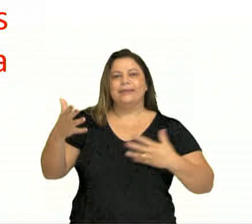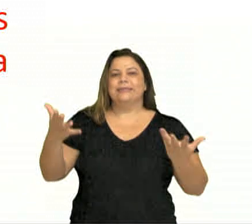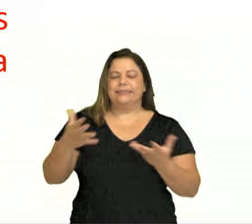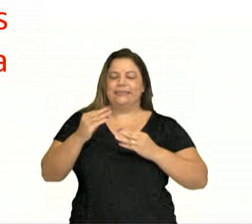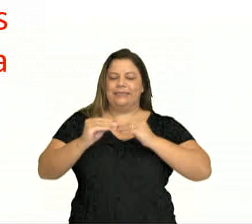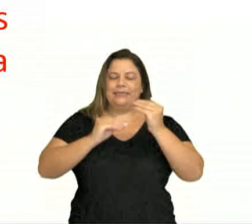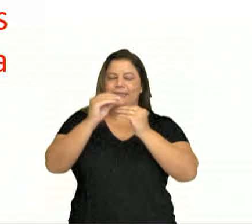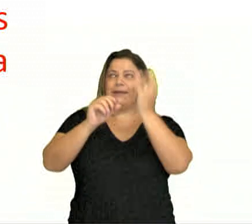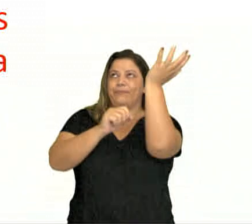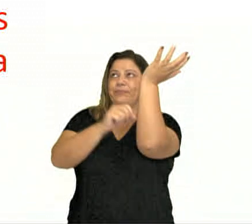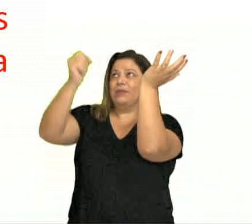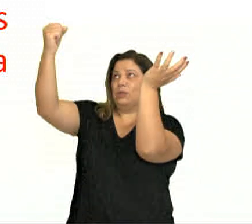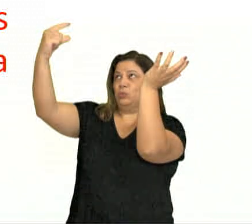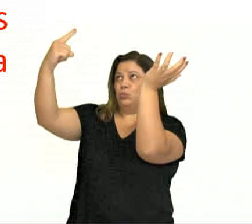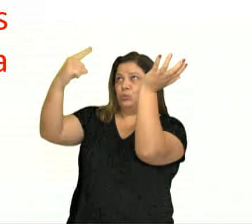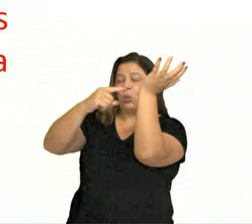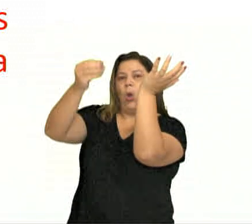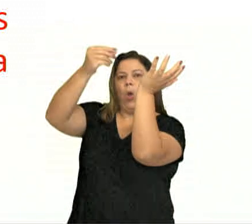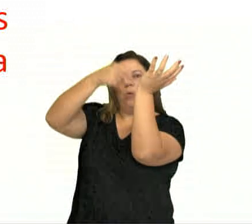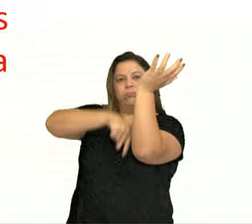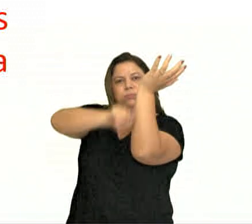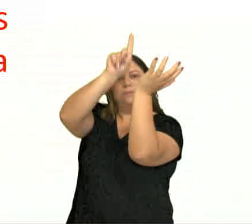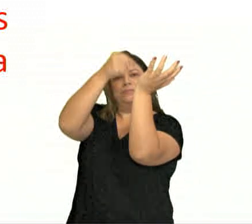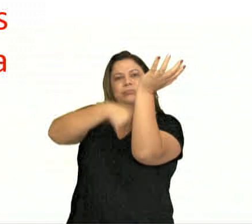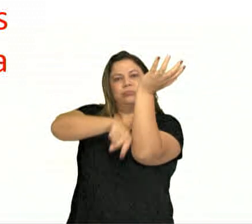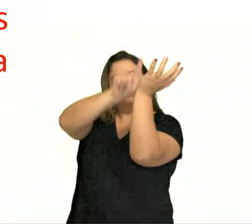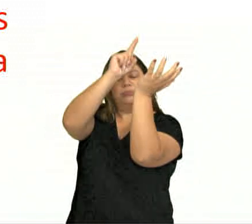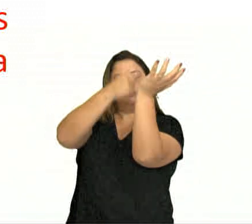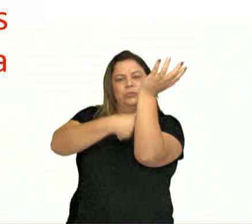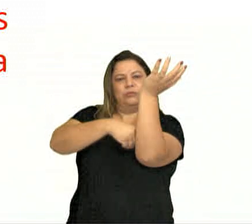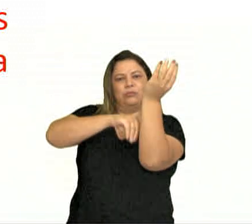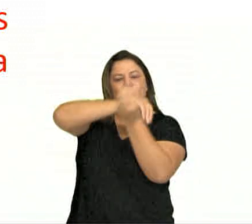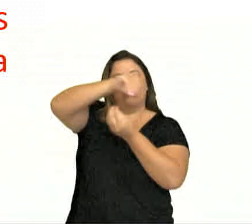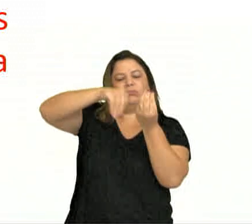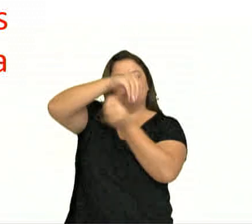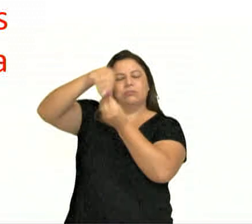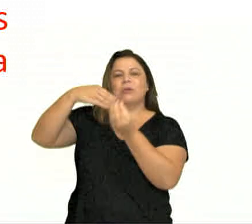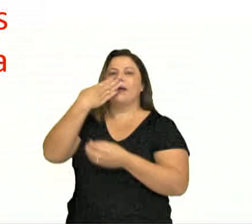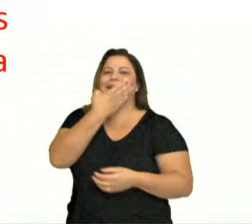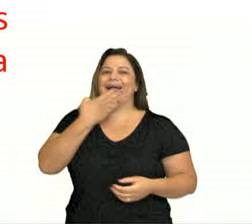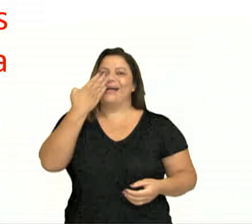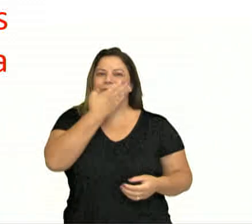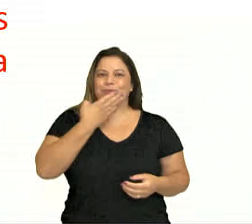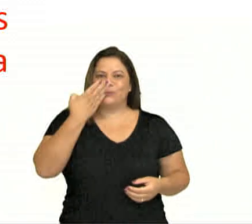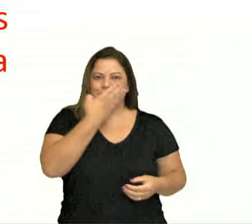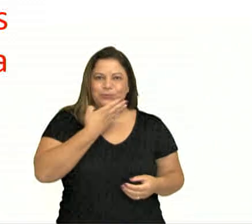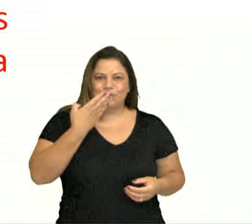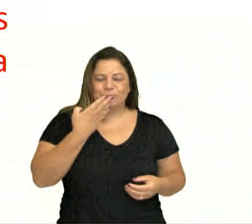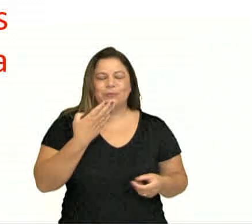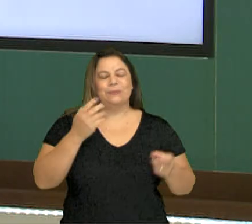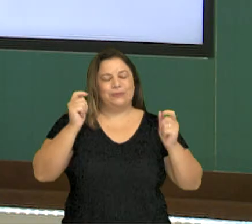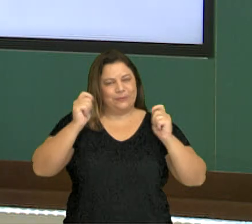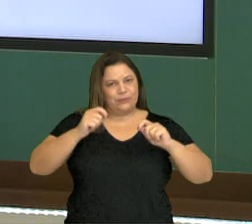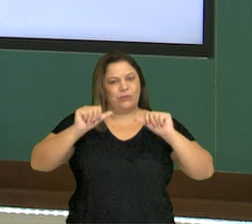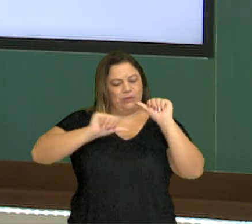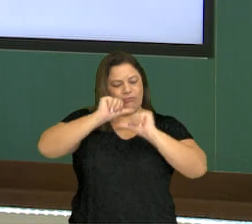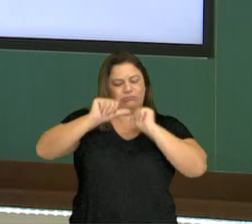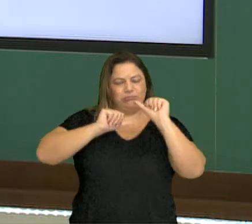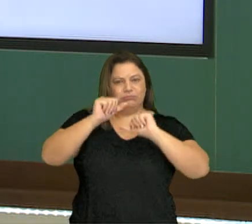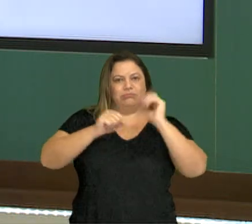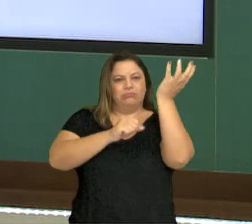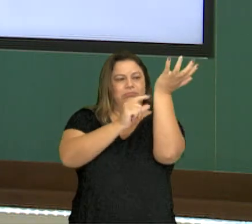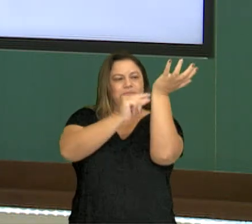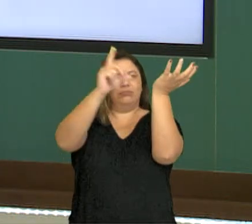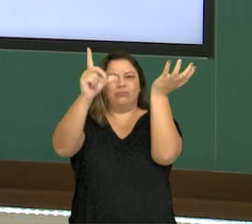de fotossíntese com a produção de açúcares, glicose. E o sentido dessa condução é